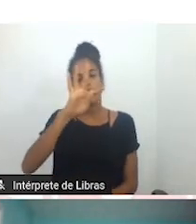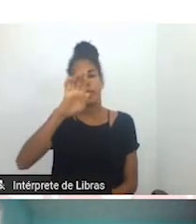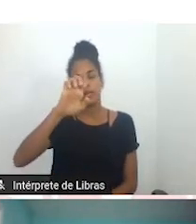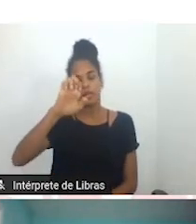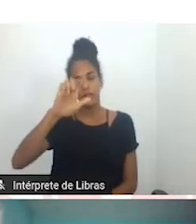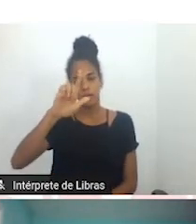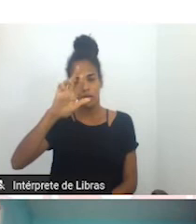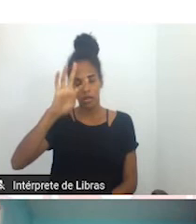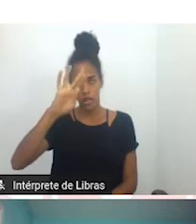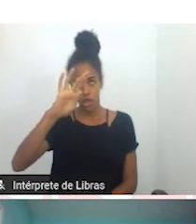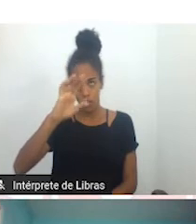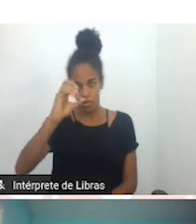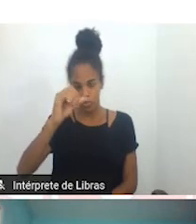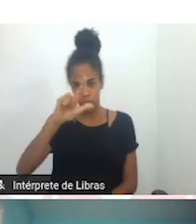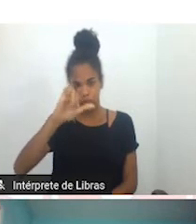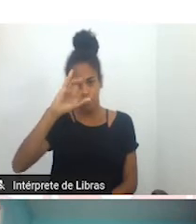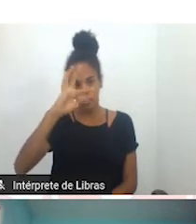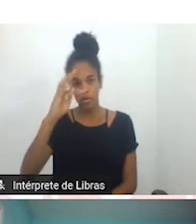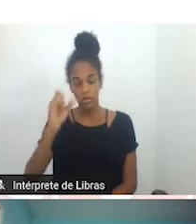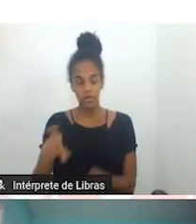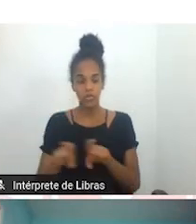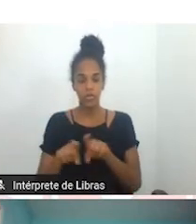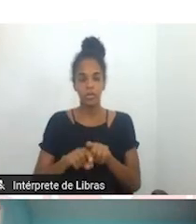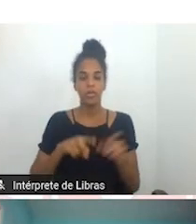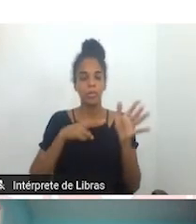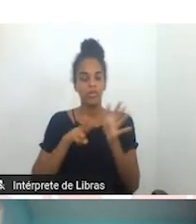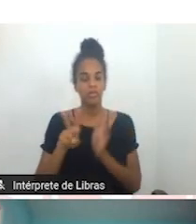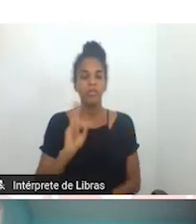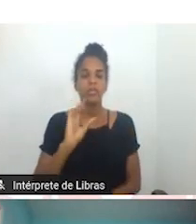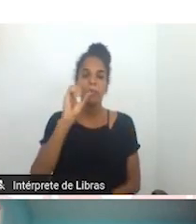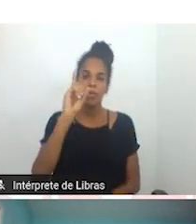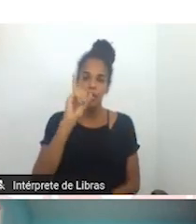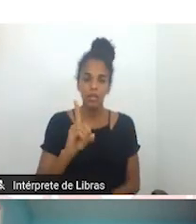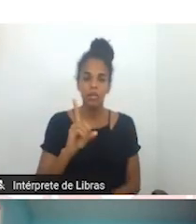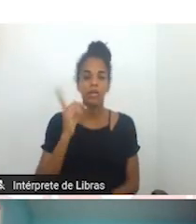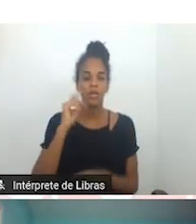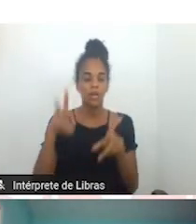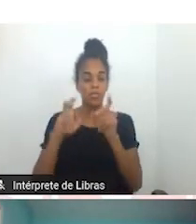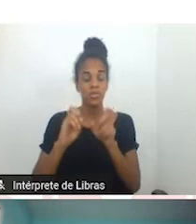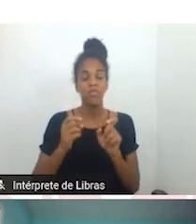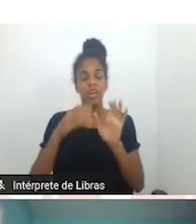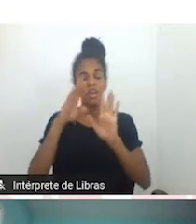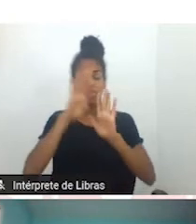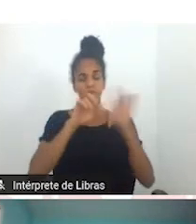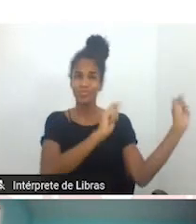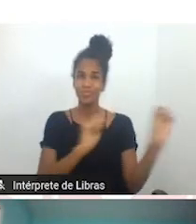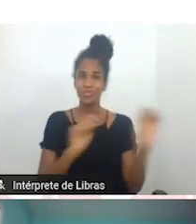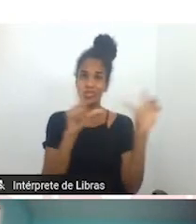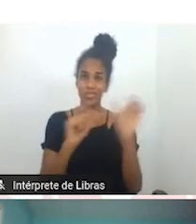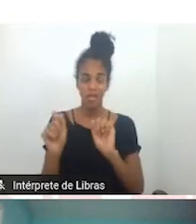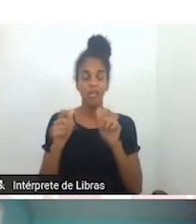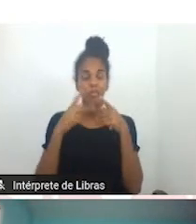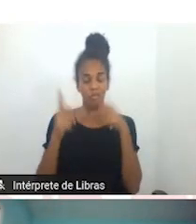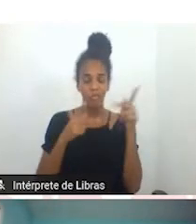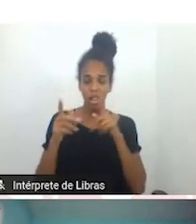D, porque no decorrer dos slides vocês vão ver que eu vou falar sobre esse contexto. Teve alguns estudos que ainda estão em andamento, não